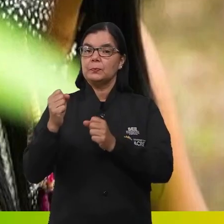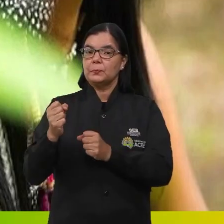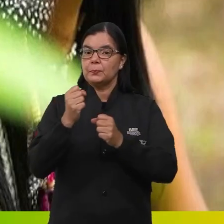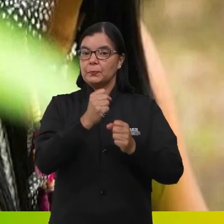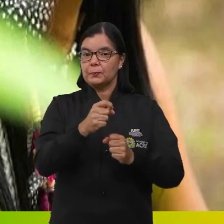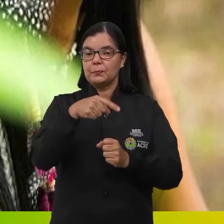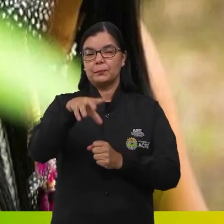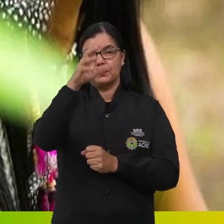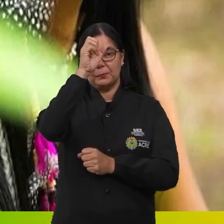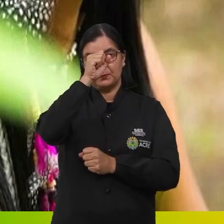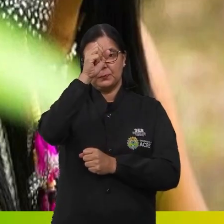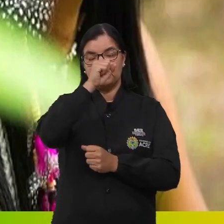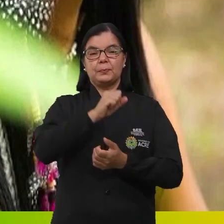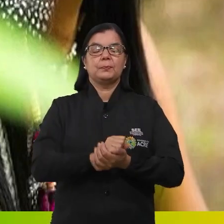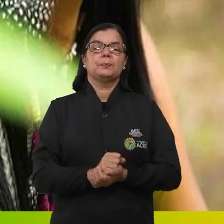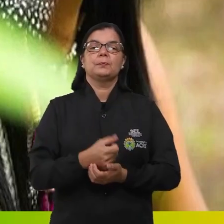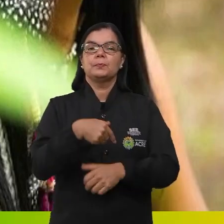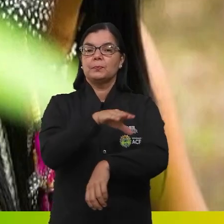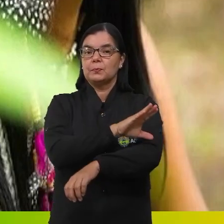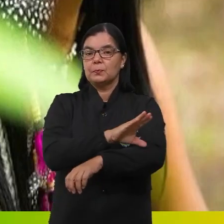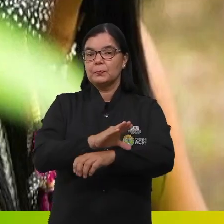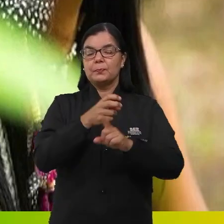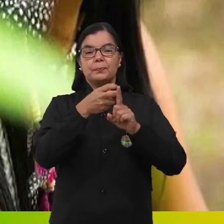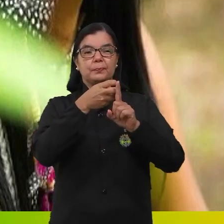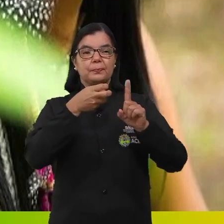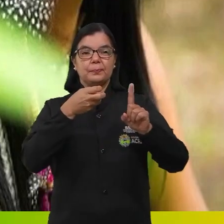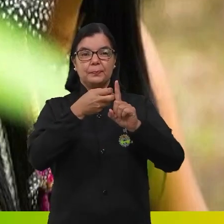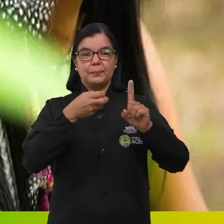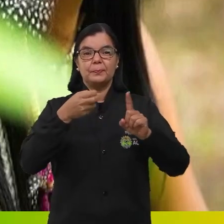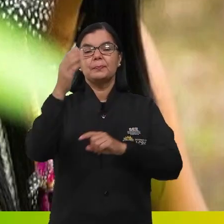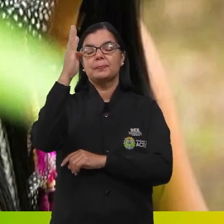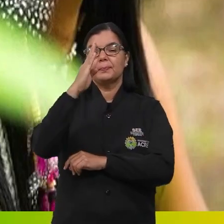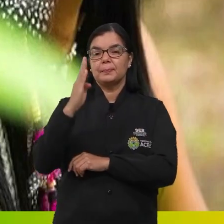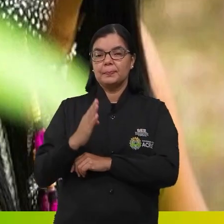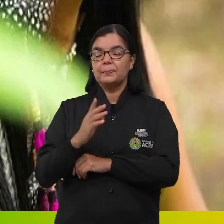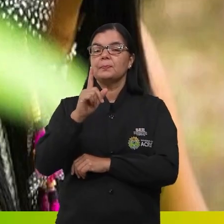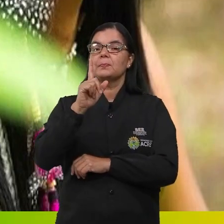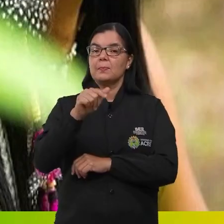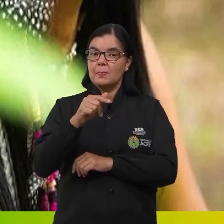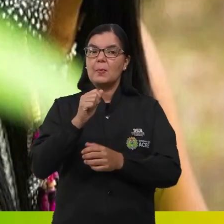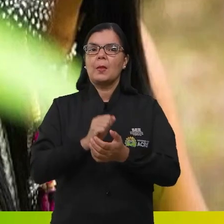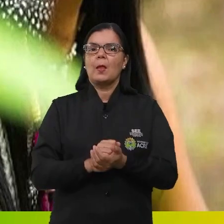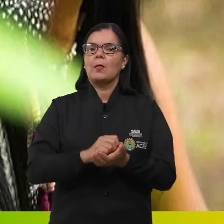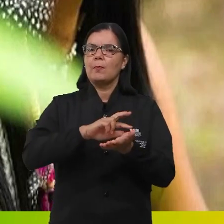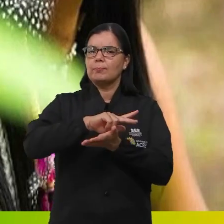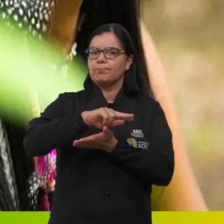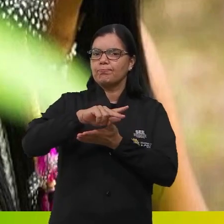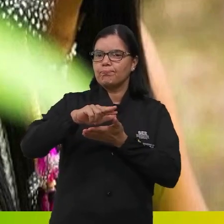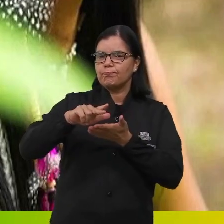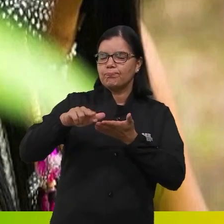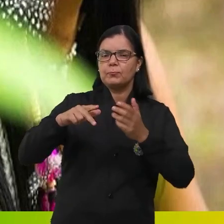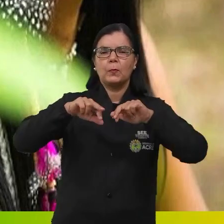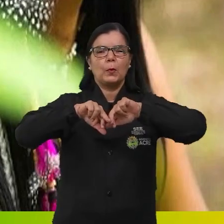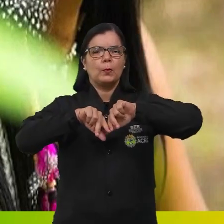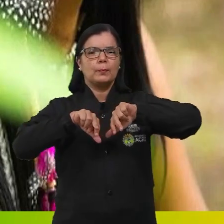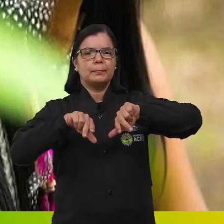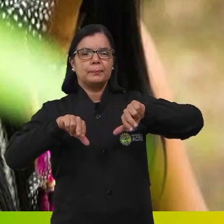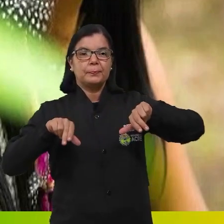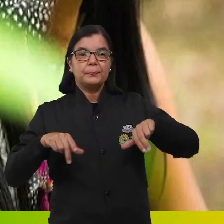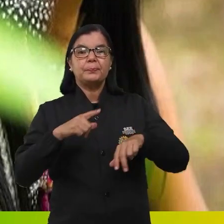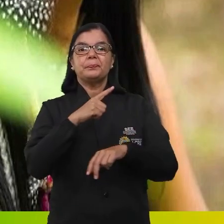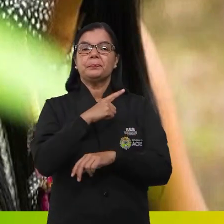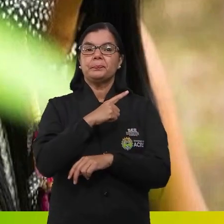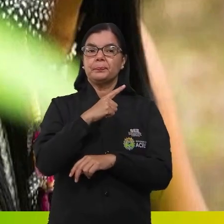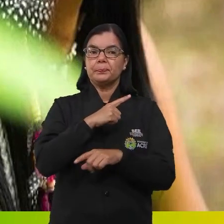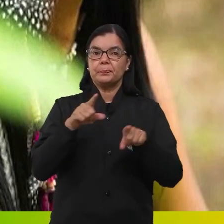sua aprendizagem. Então, a cultura indígena brasileira, ela é muito rica, ela é diversa e ela